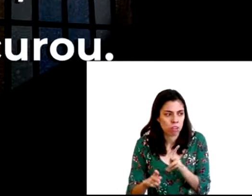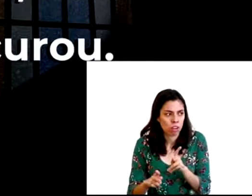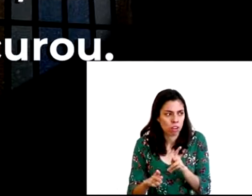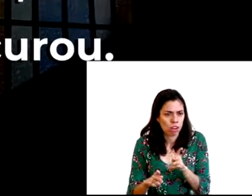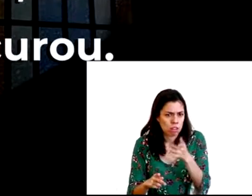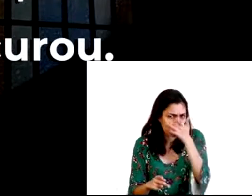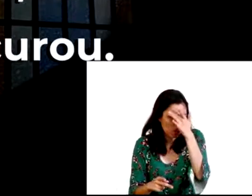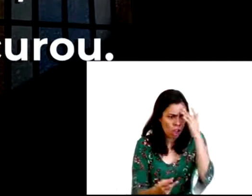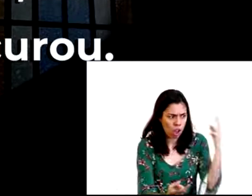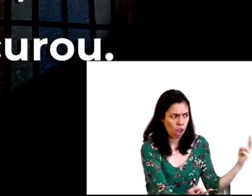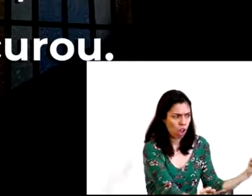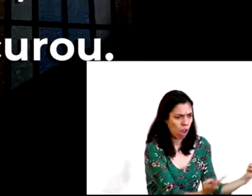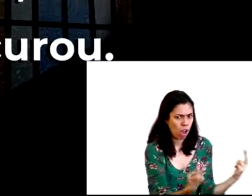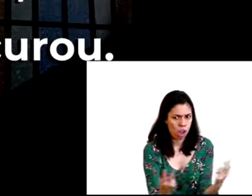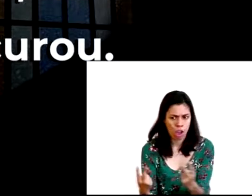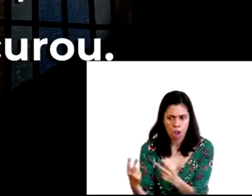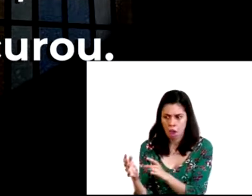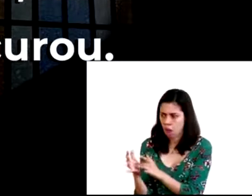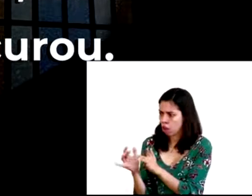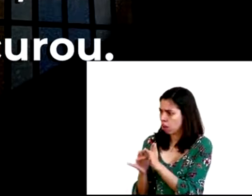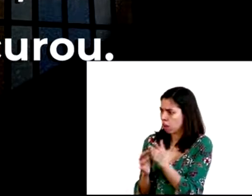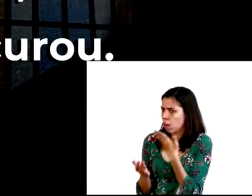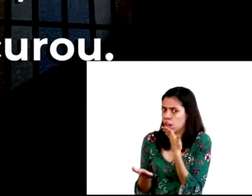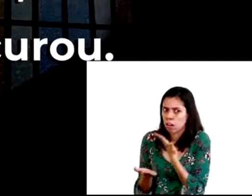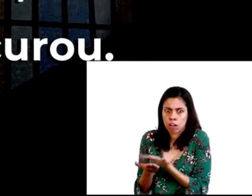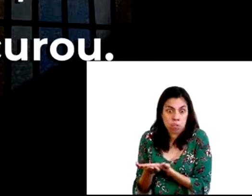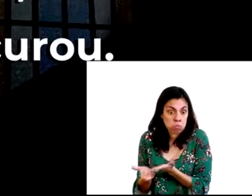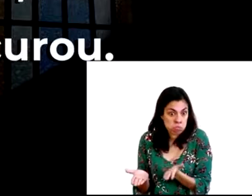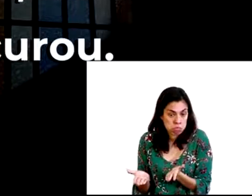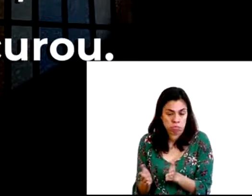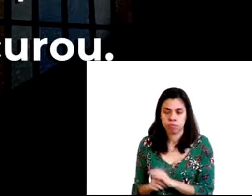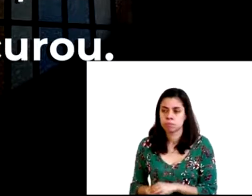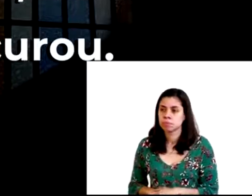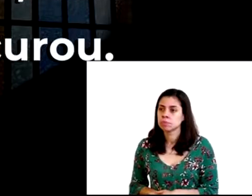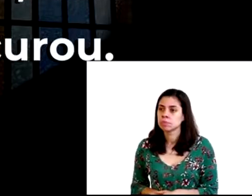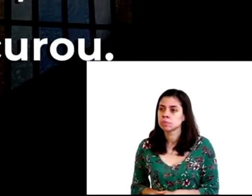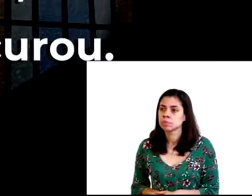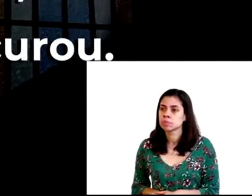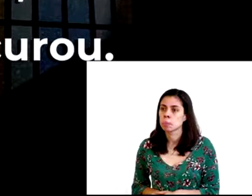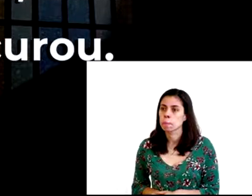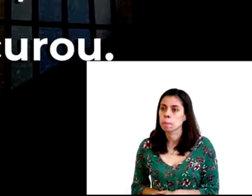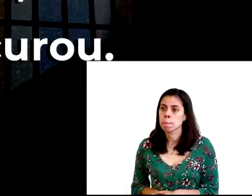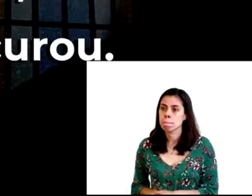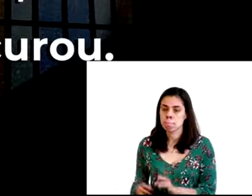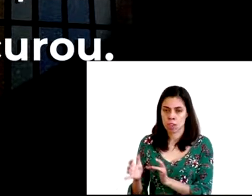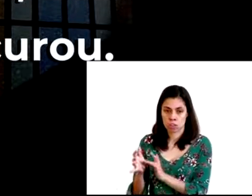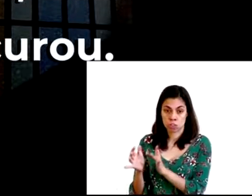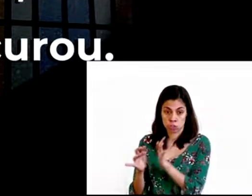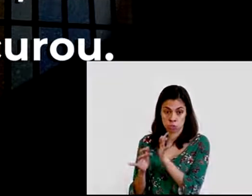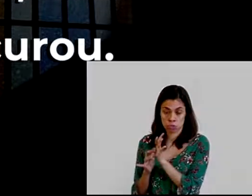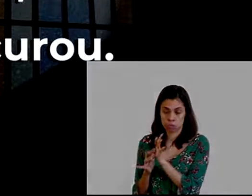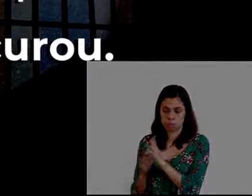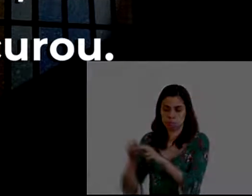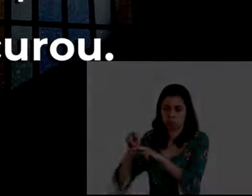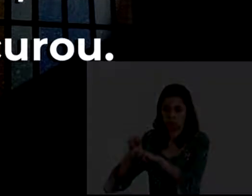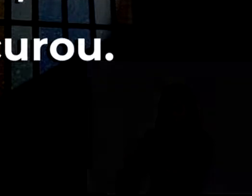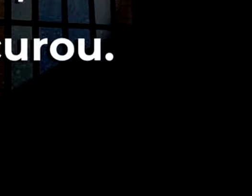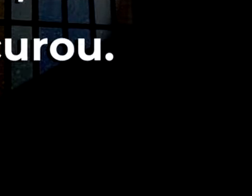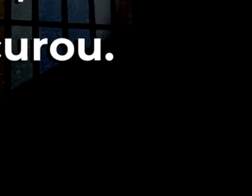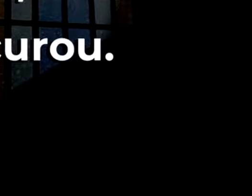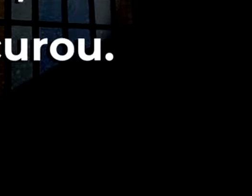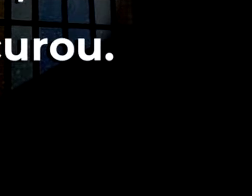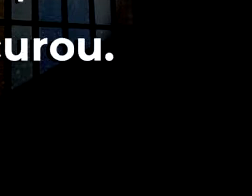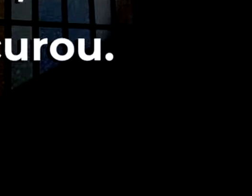por toda a Síria. Trouxeram-lhe então todos os doentes, acometidos de